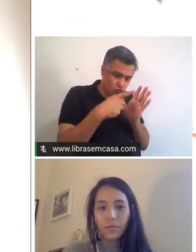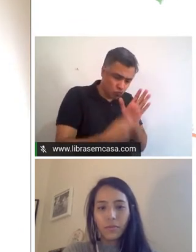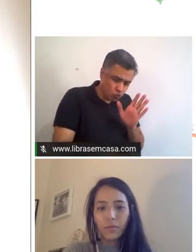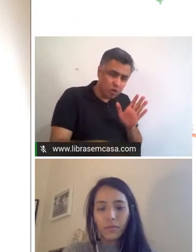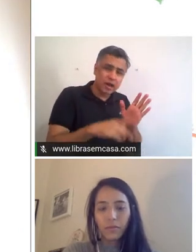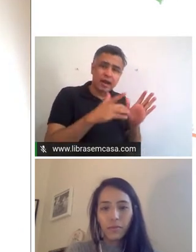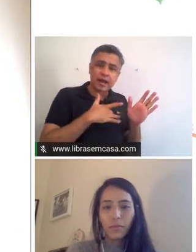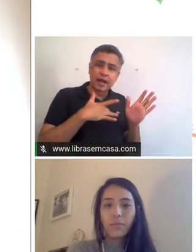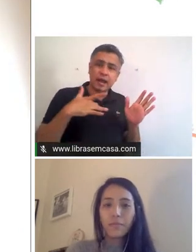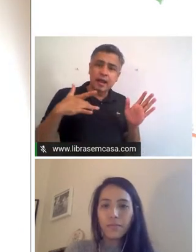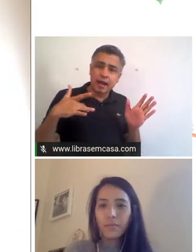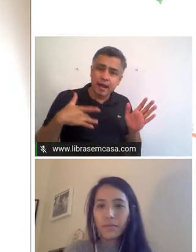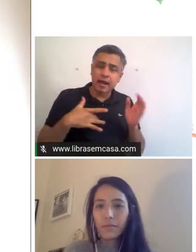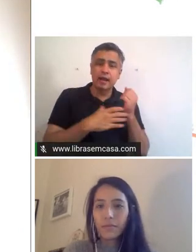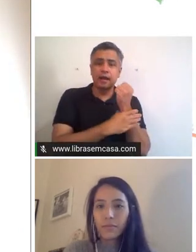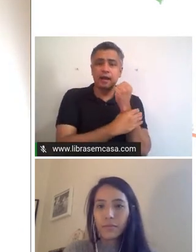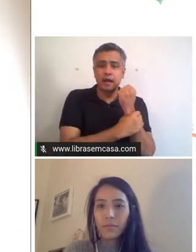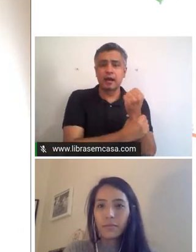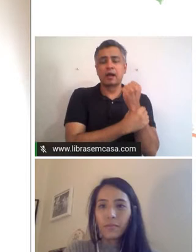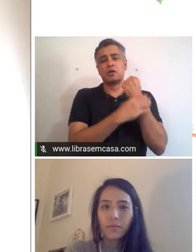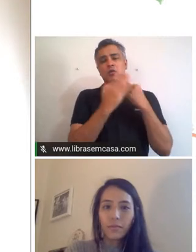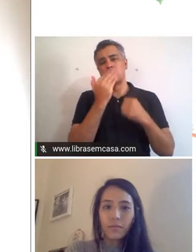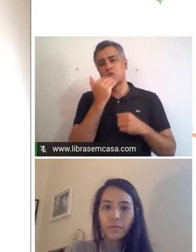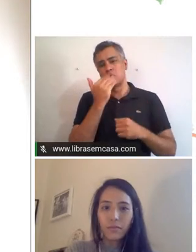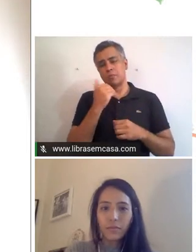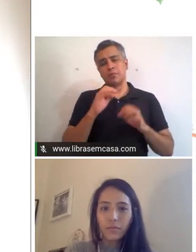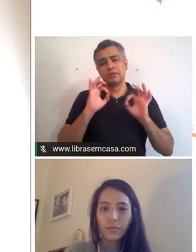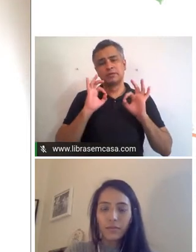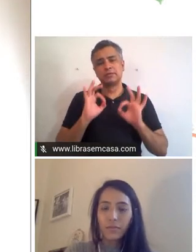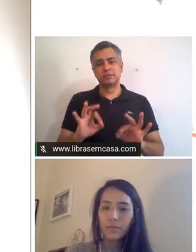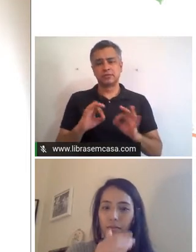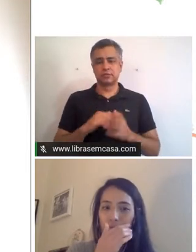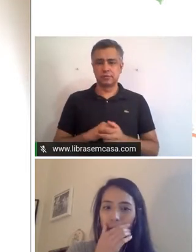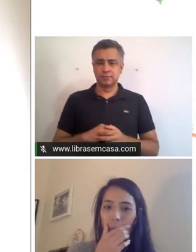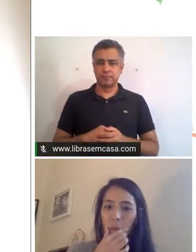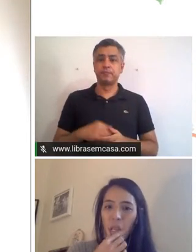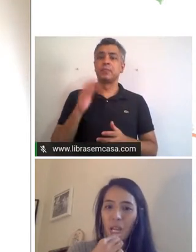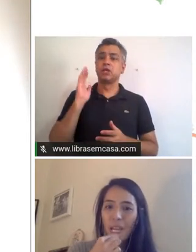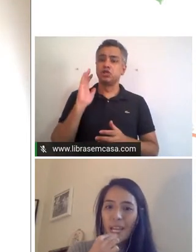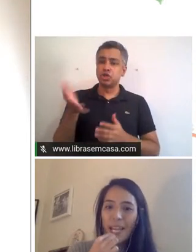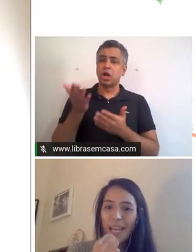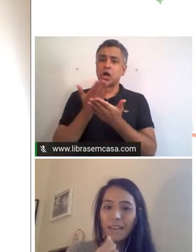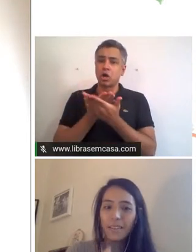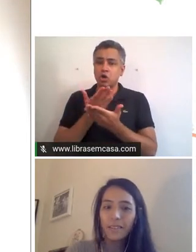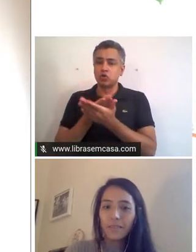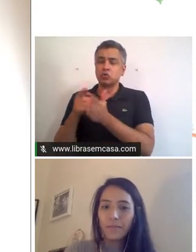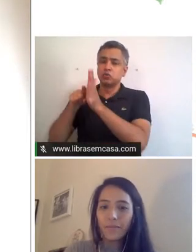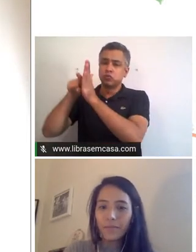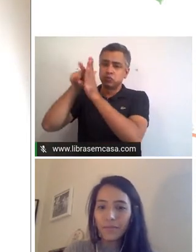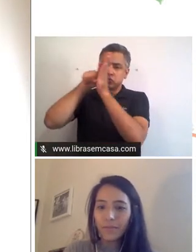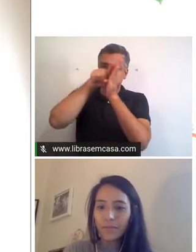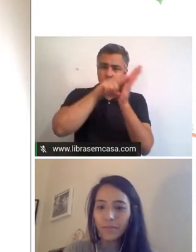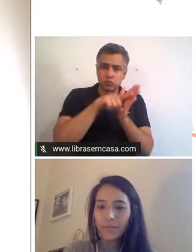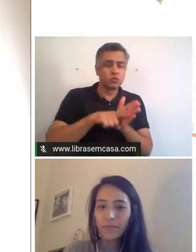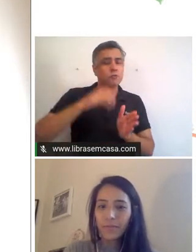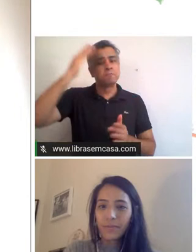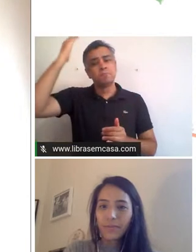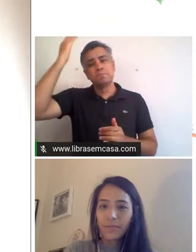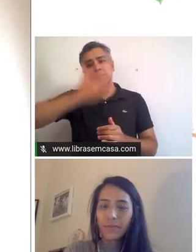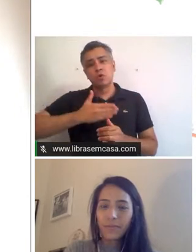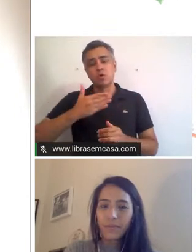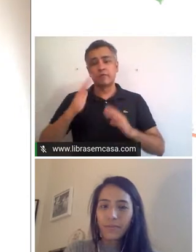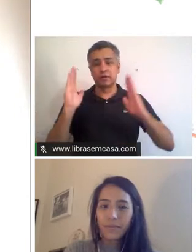e adequados. Né? É, há muitos estudos que mostraram que, inclusive durante a pandemia,